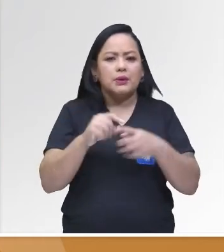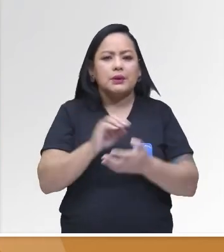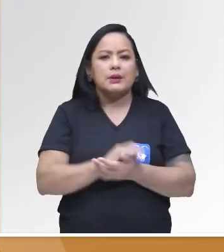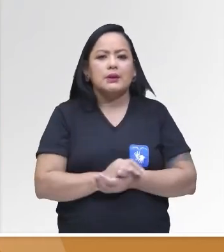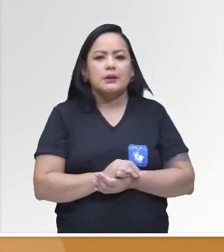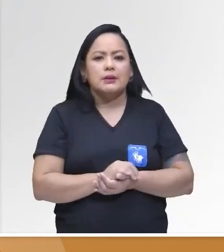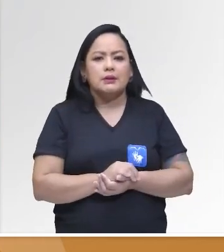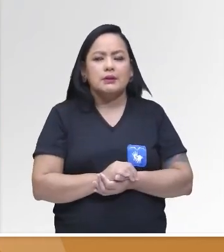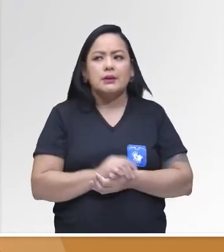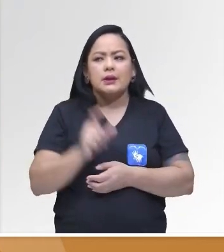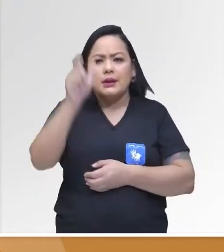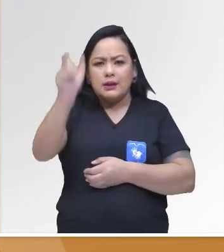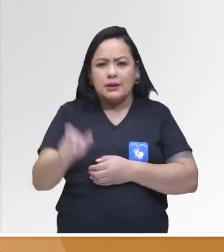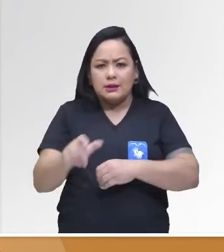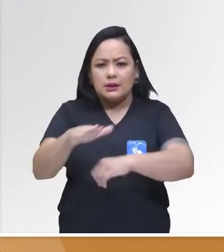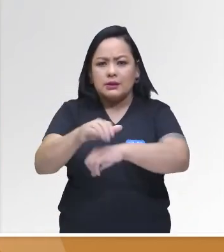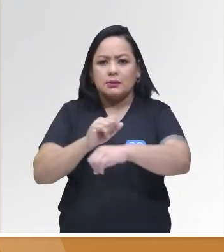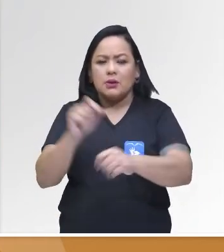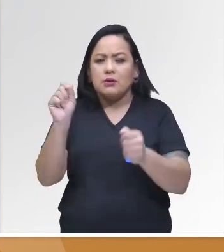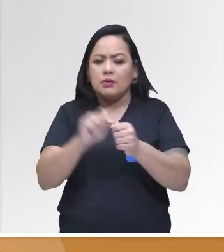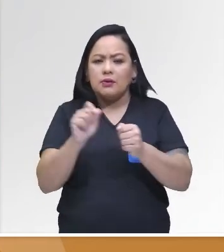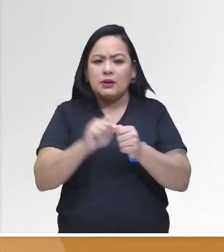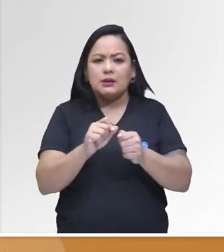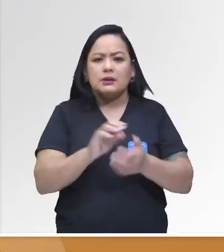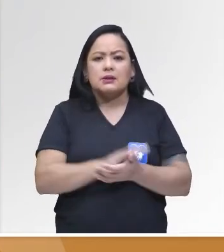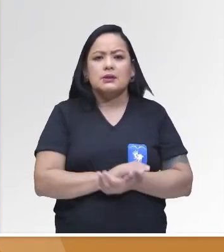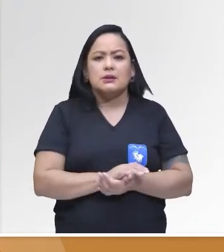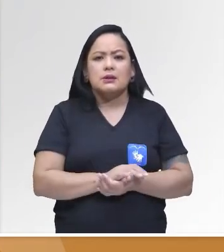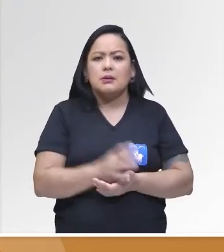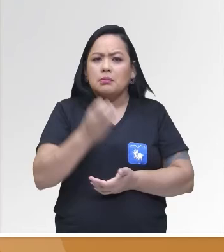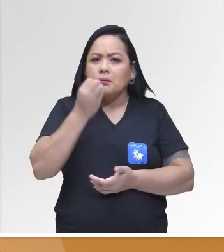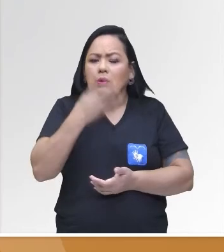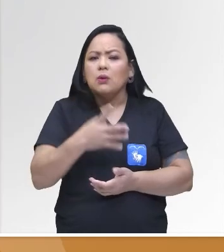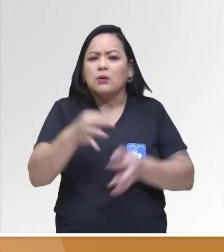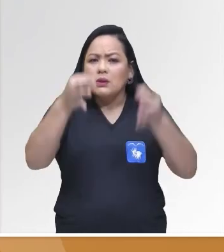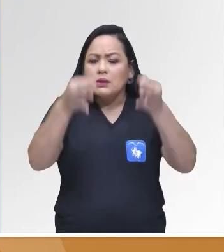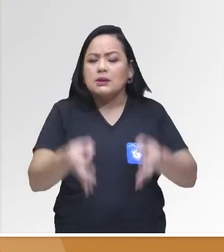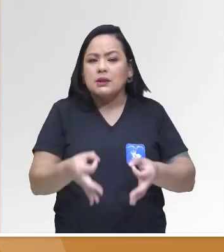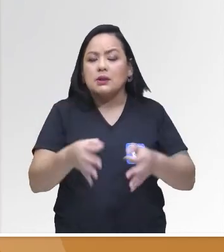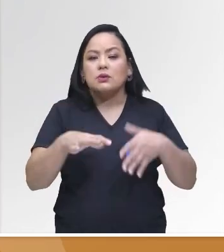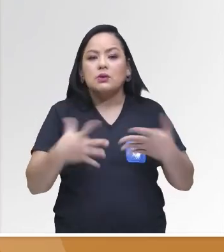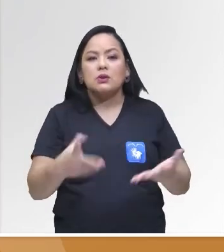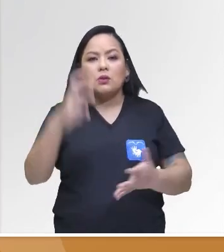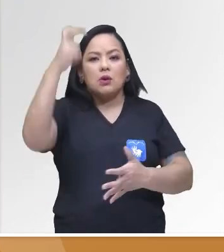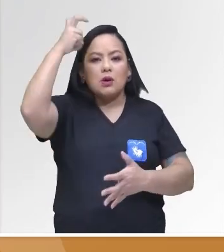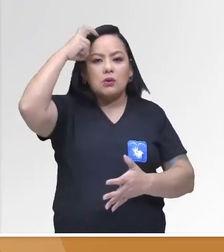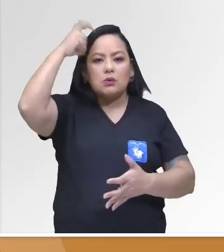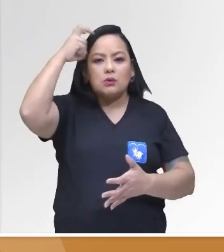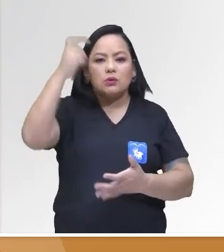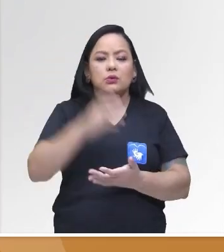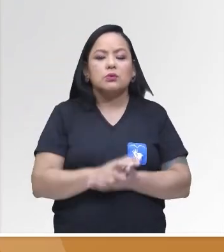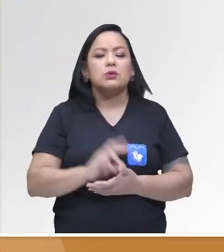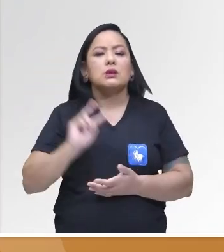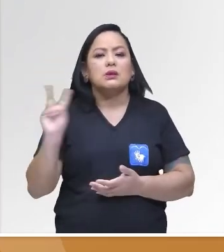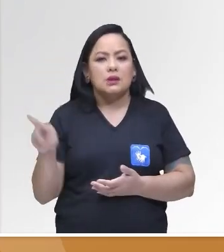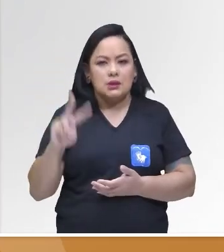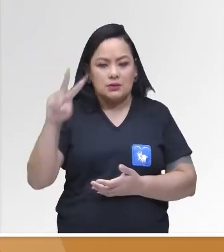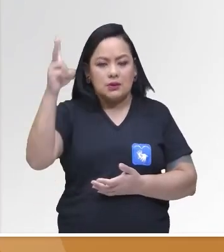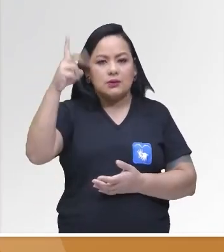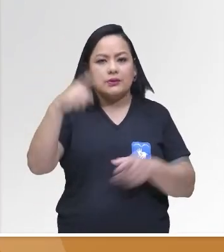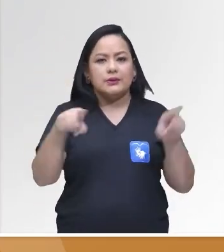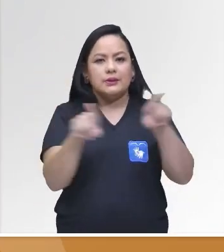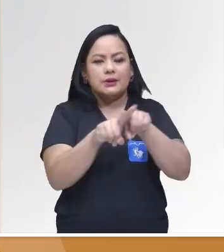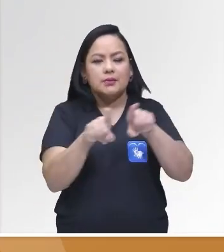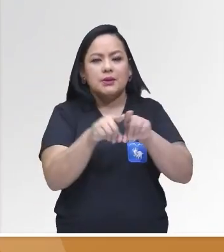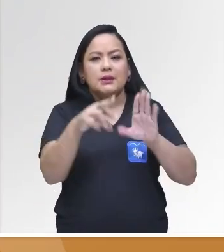ele é chamado a agir de forma honesta. E a cultura, além desses valores, além